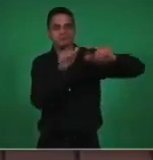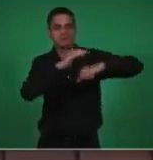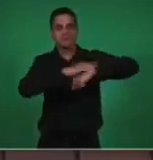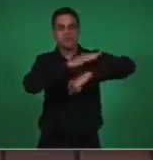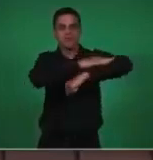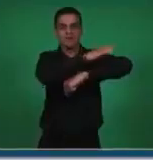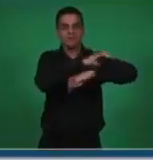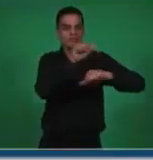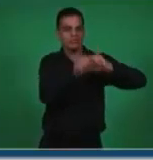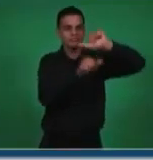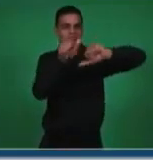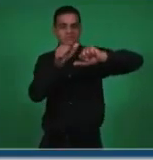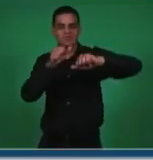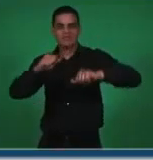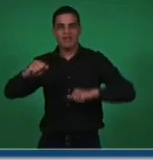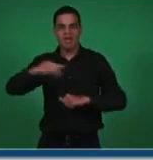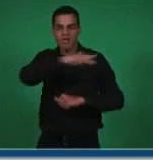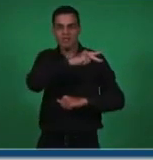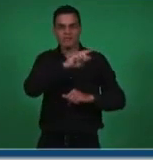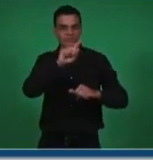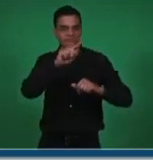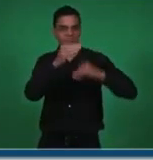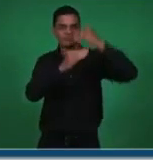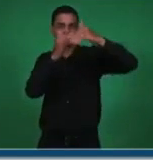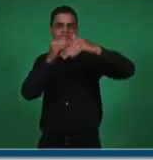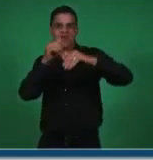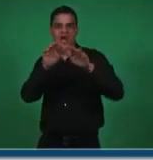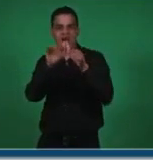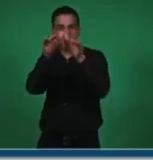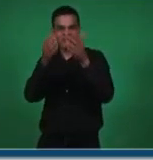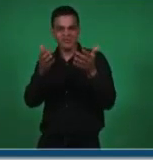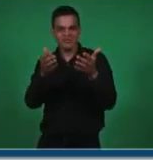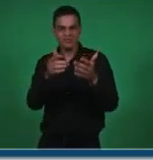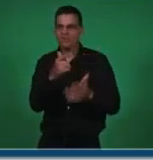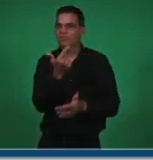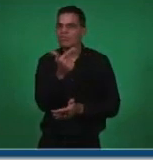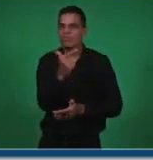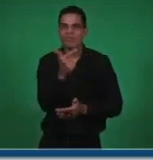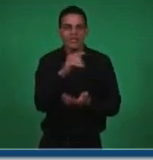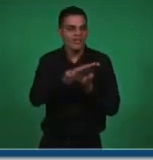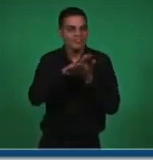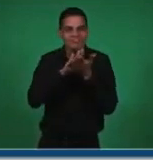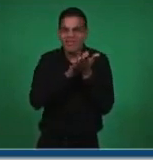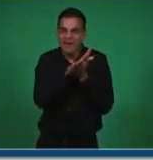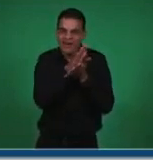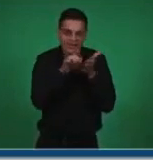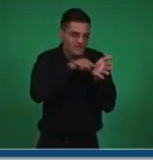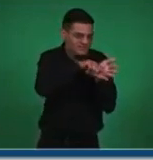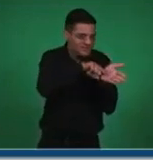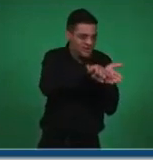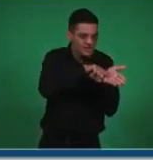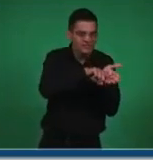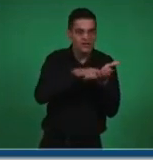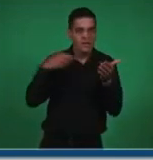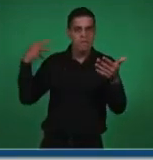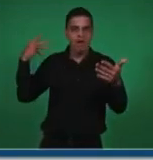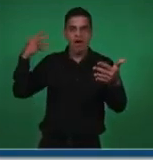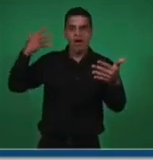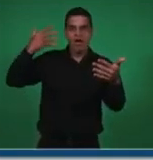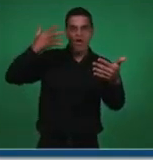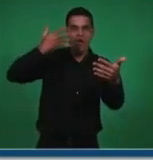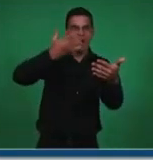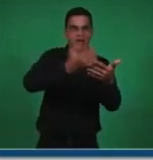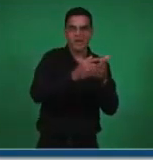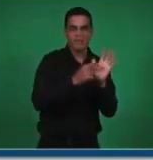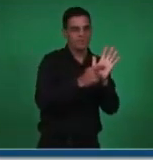um réptil virar uma ave, daí vai. Não há qualquer evidência nesse sentido da macroevolução. A evolução não pode ser